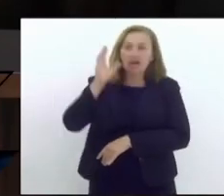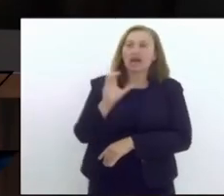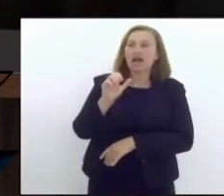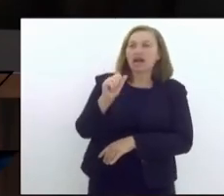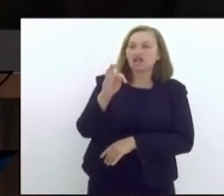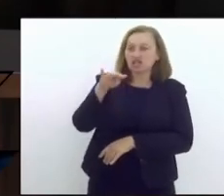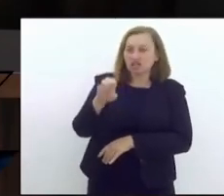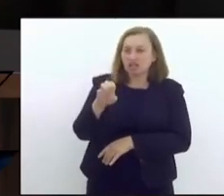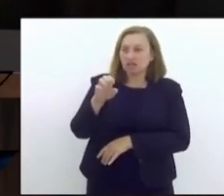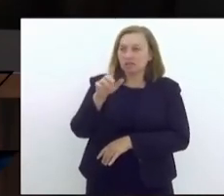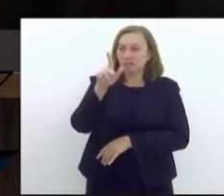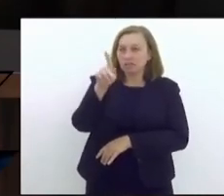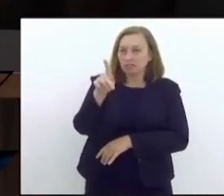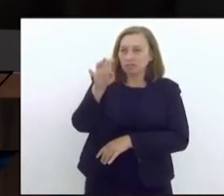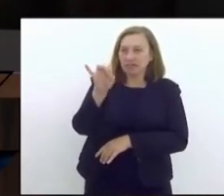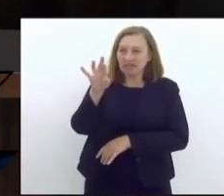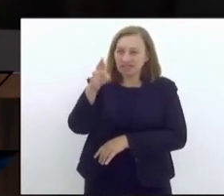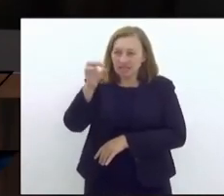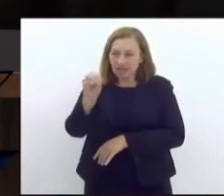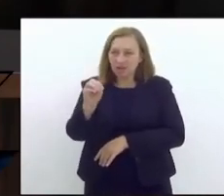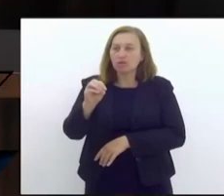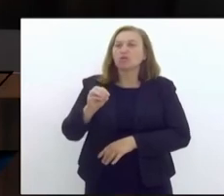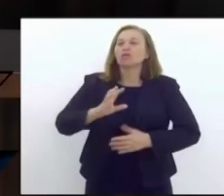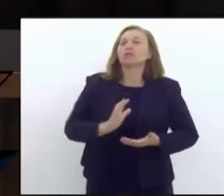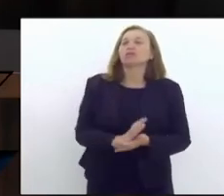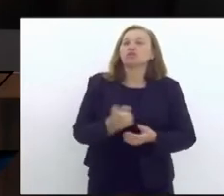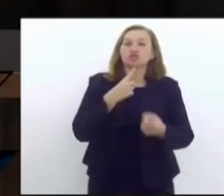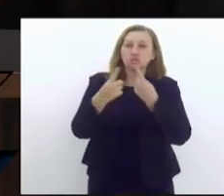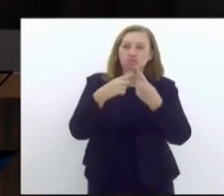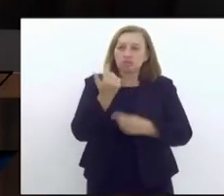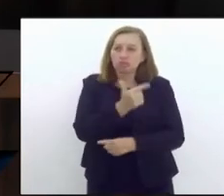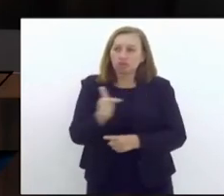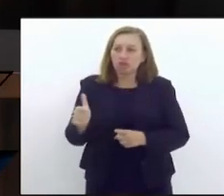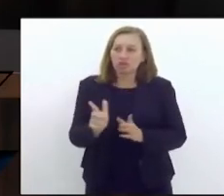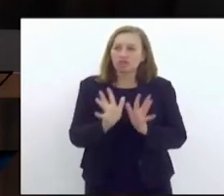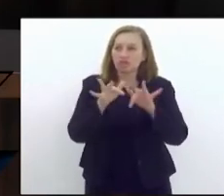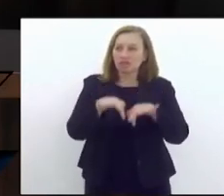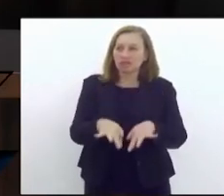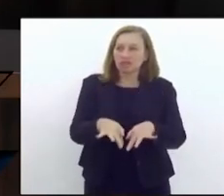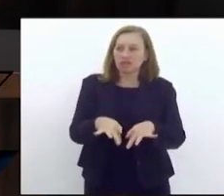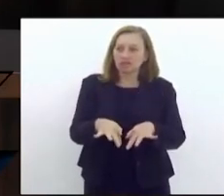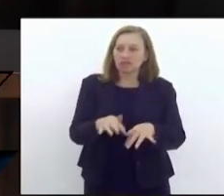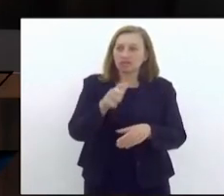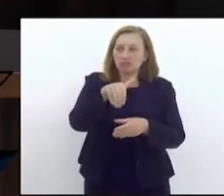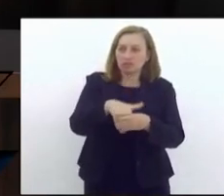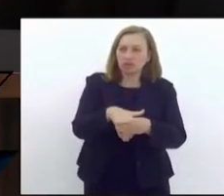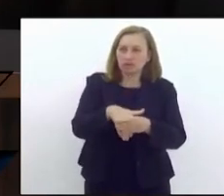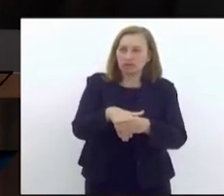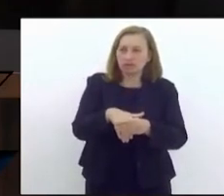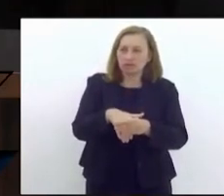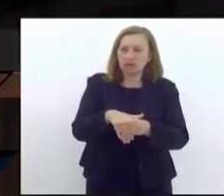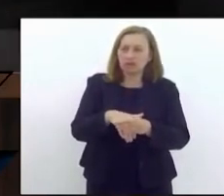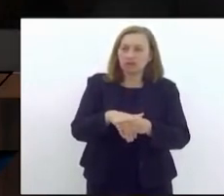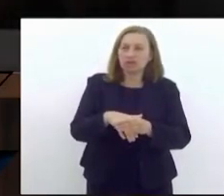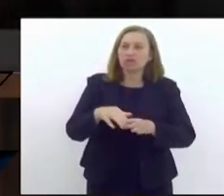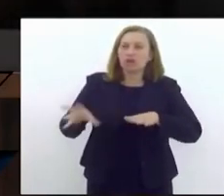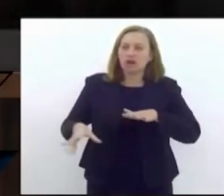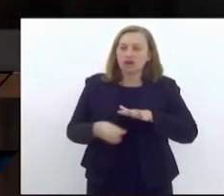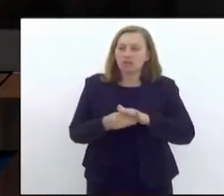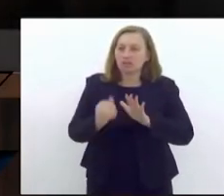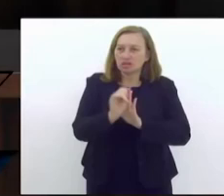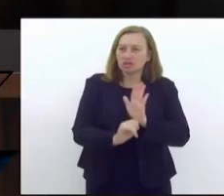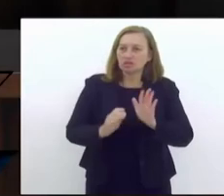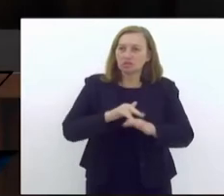programas mais polícia em discussão nós vendo que aquele disco tinha encerrado a discussão em votação a emenda de redação